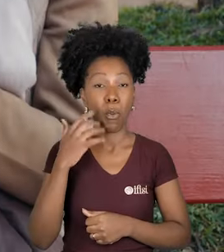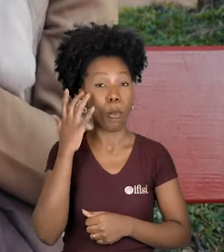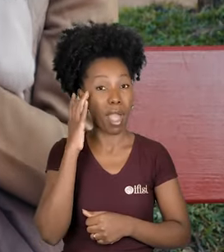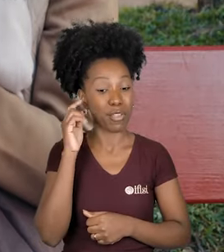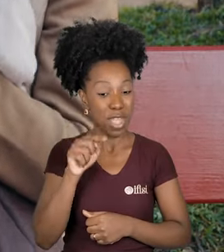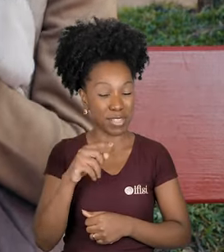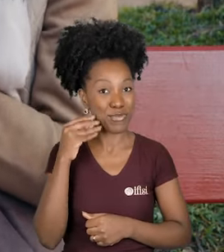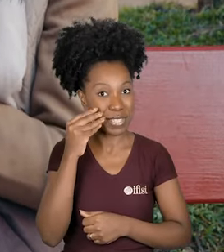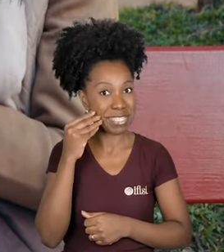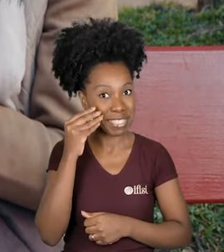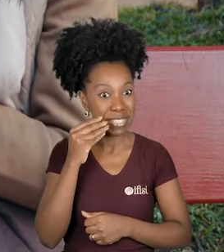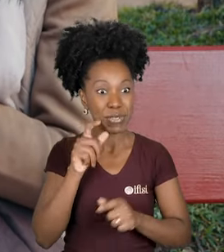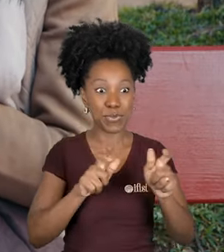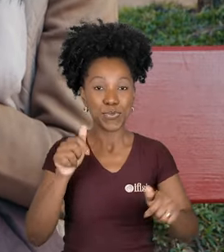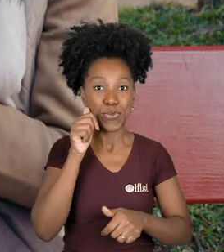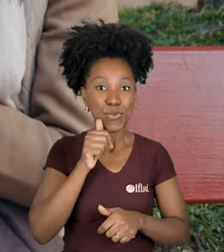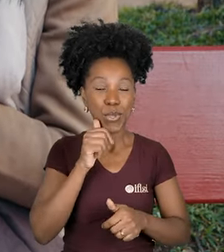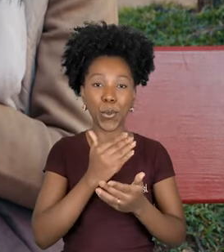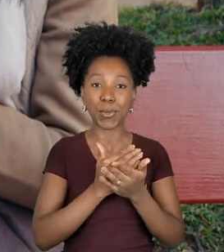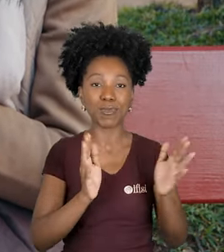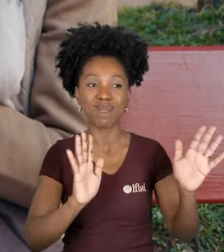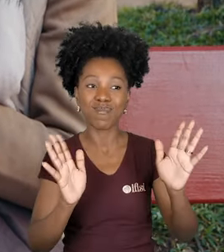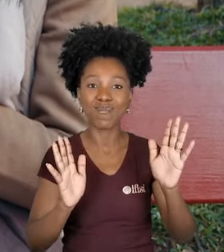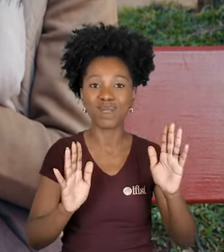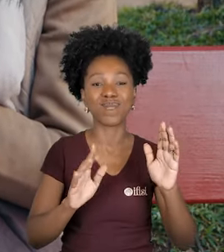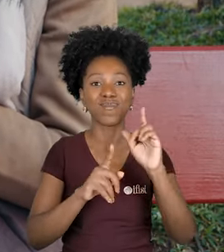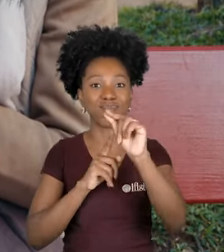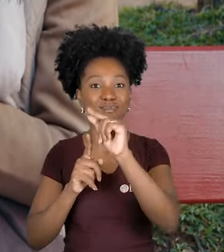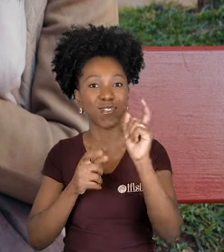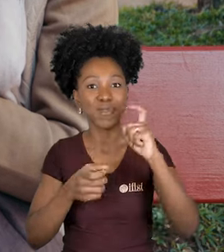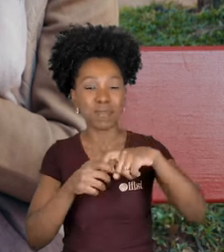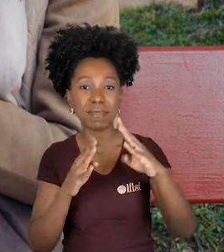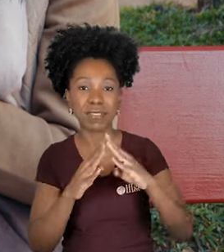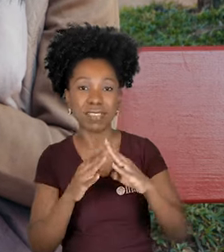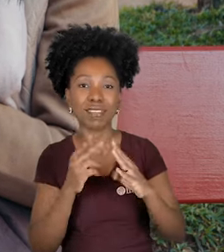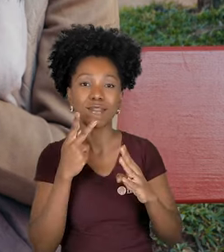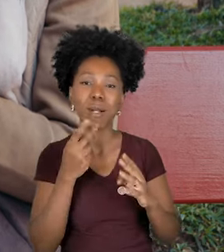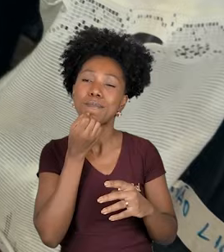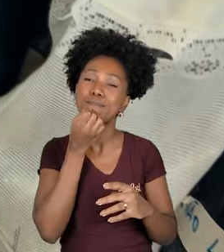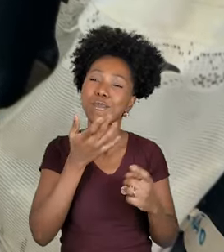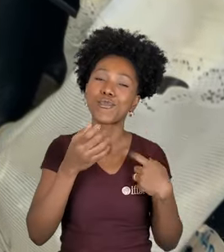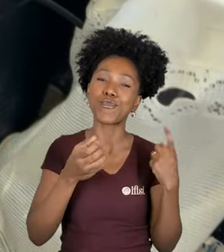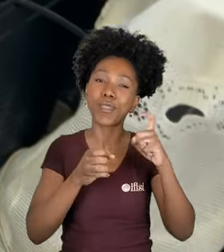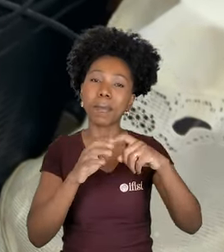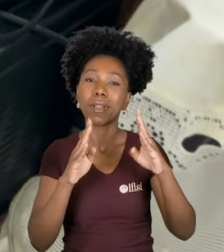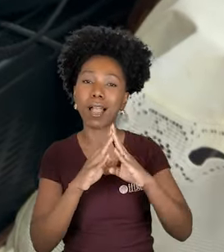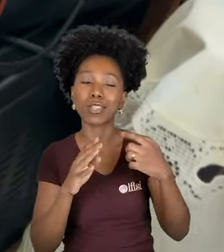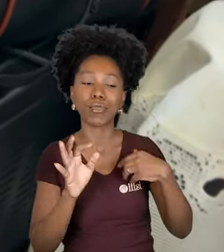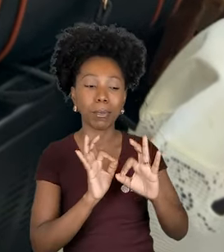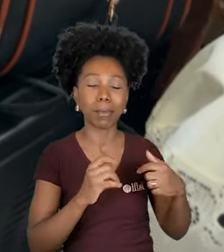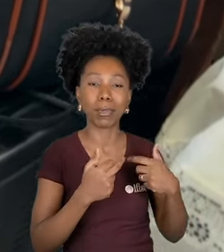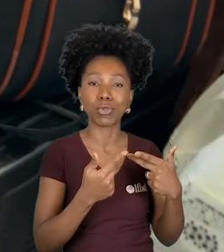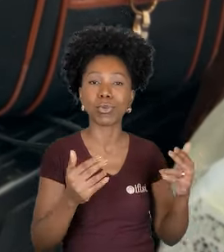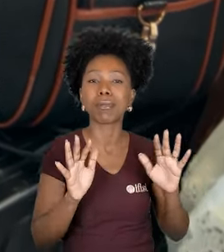E eu acho que nessa experiência, quando as mulheres começaram a se despedir, dizer... É bom, eu vou voltar para casa, estou arrumando